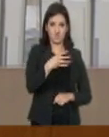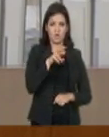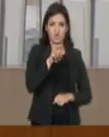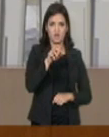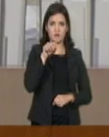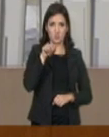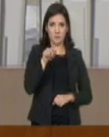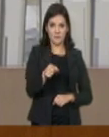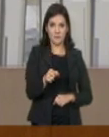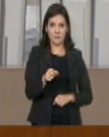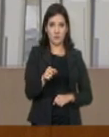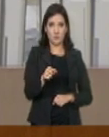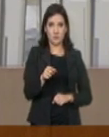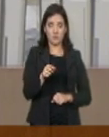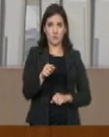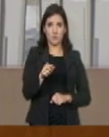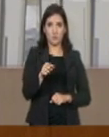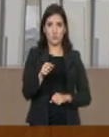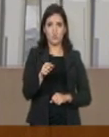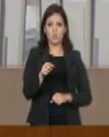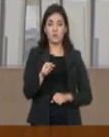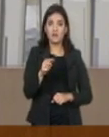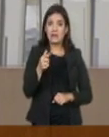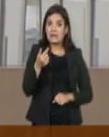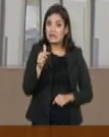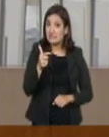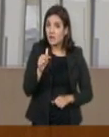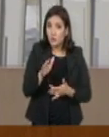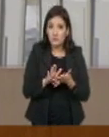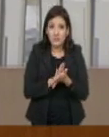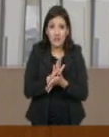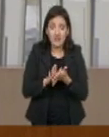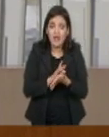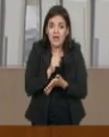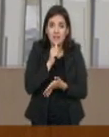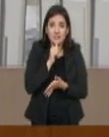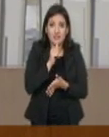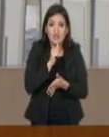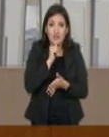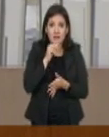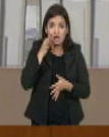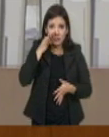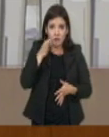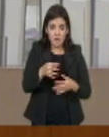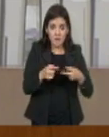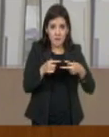845.000, sem nenhuma condenação sequer de primeira instância.